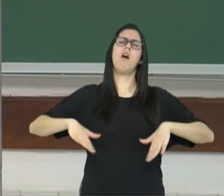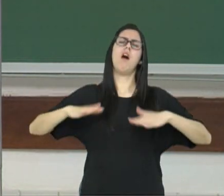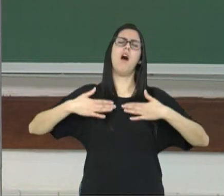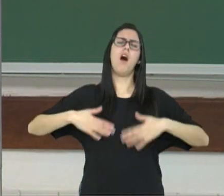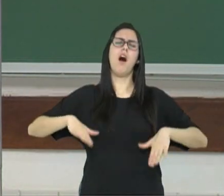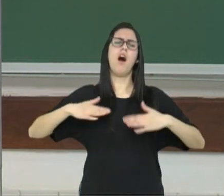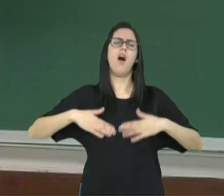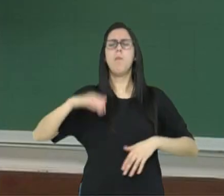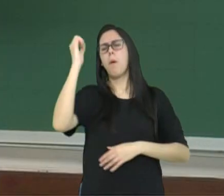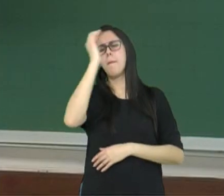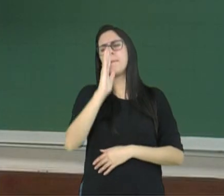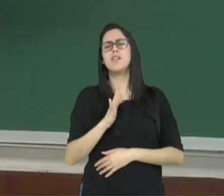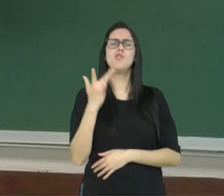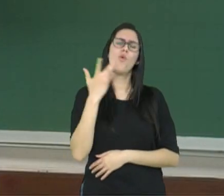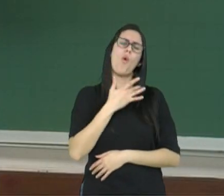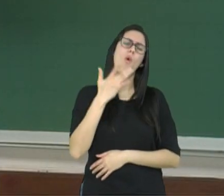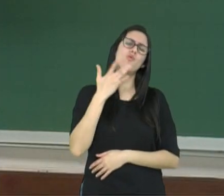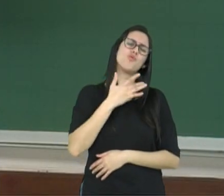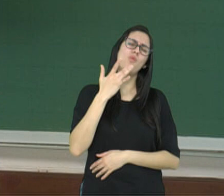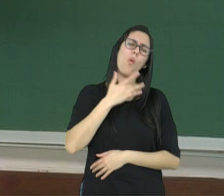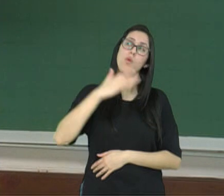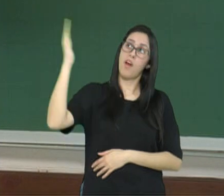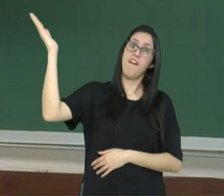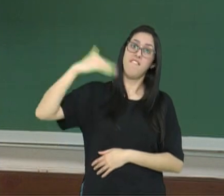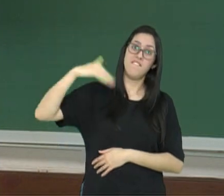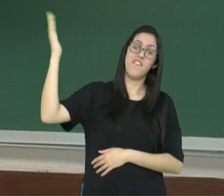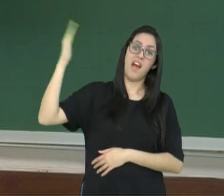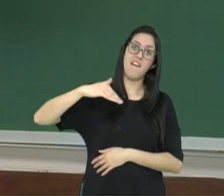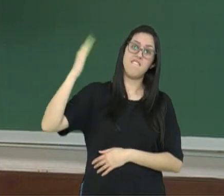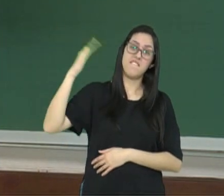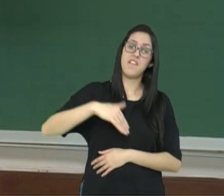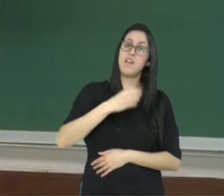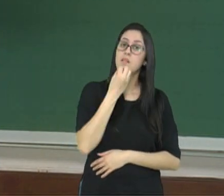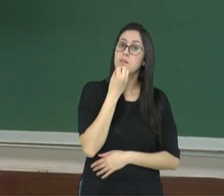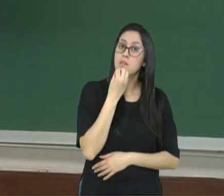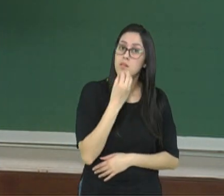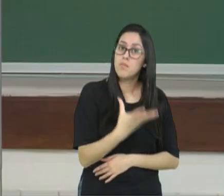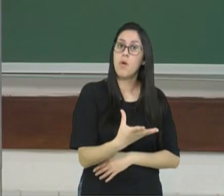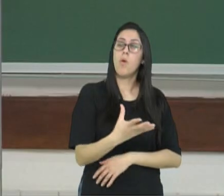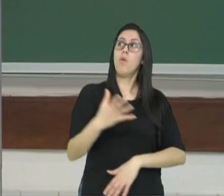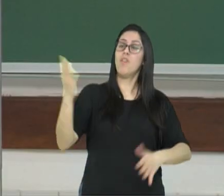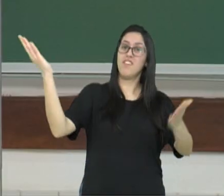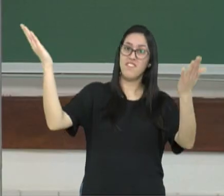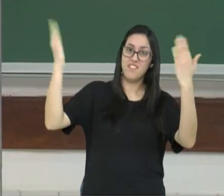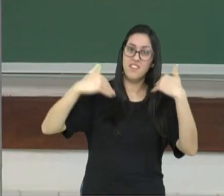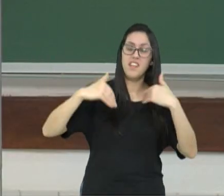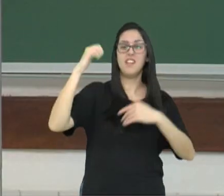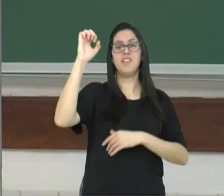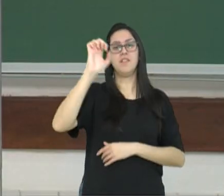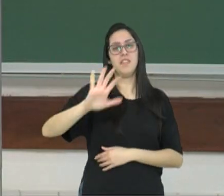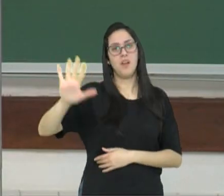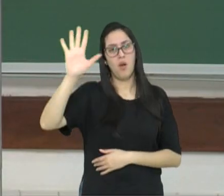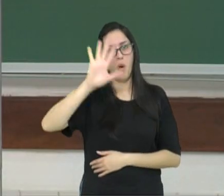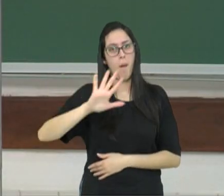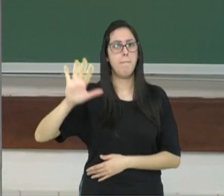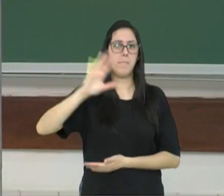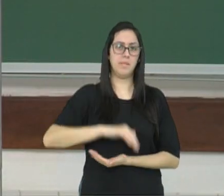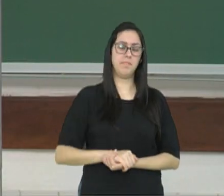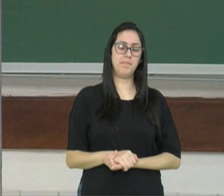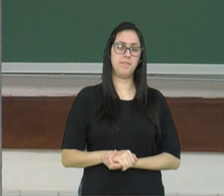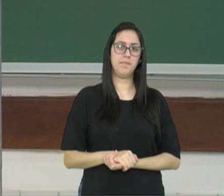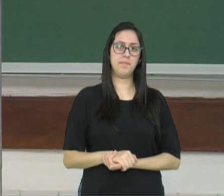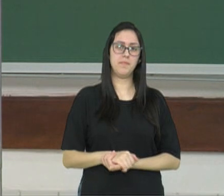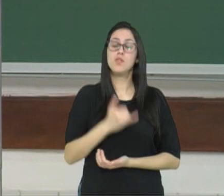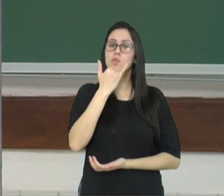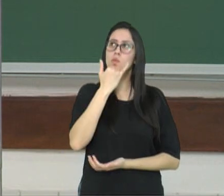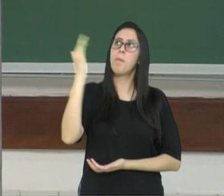país gostoso de se viver, e isso era um atrativo para toda essa população europeia. Então, esses elementos